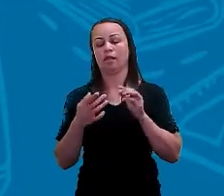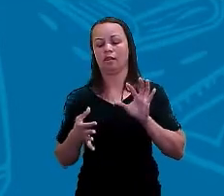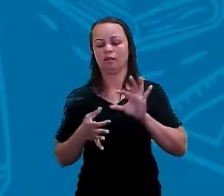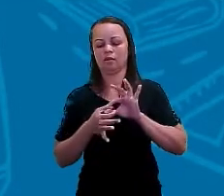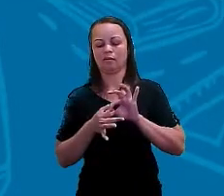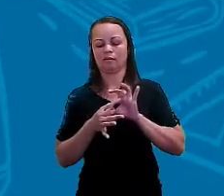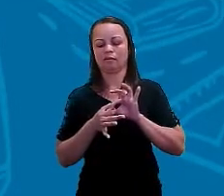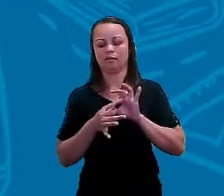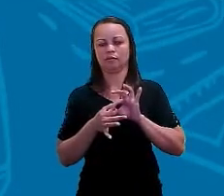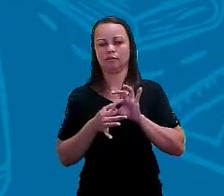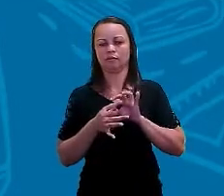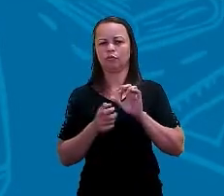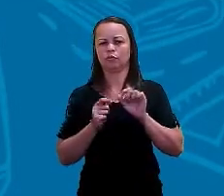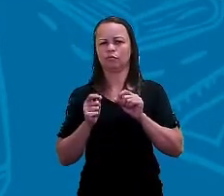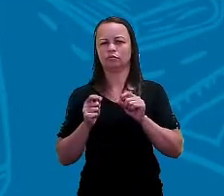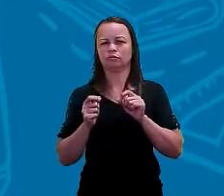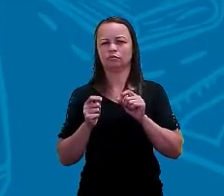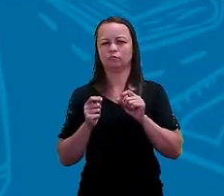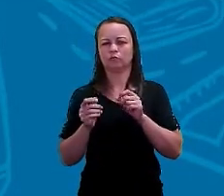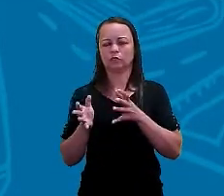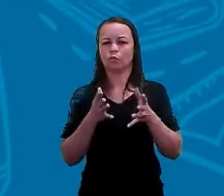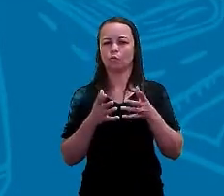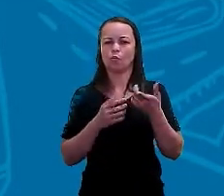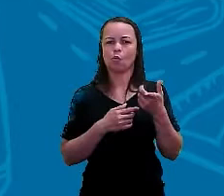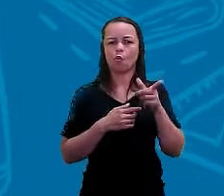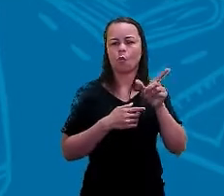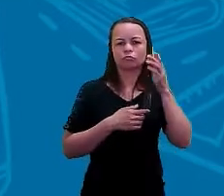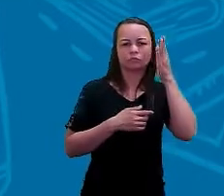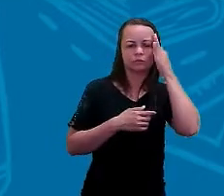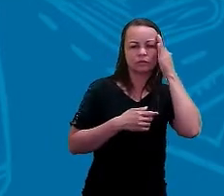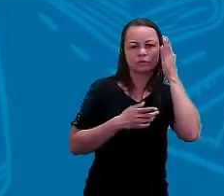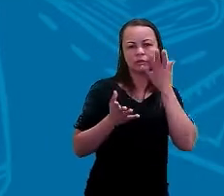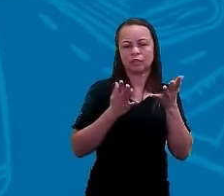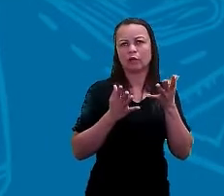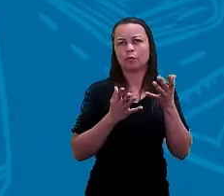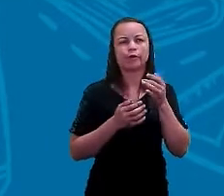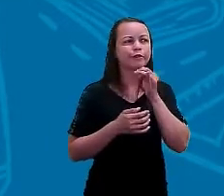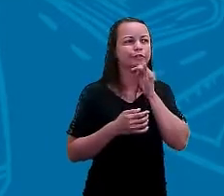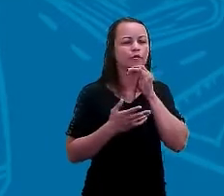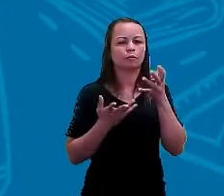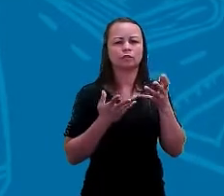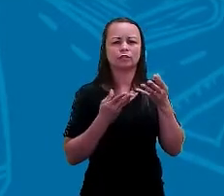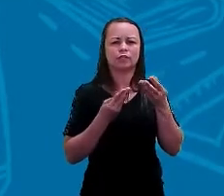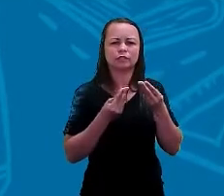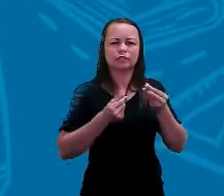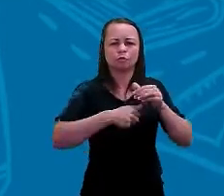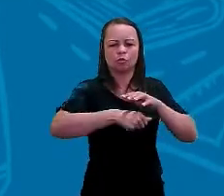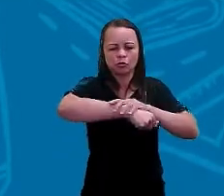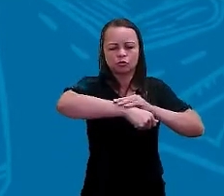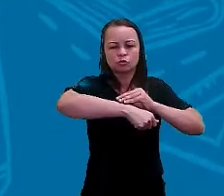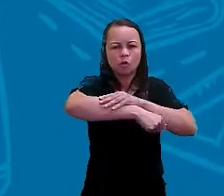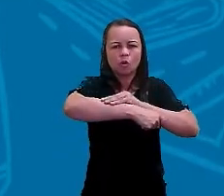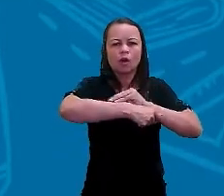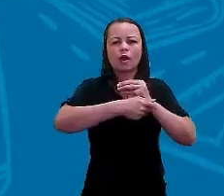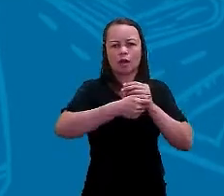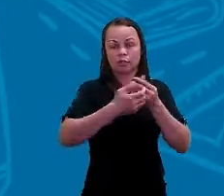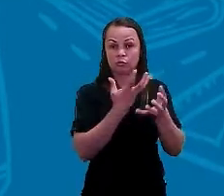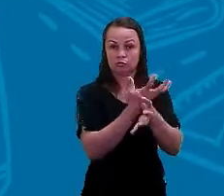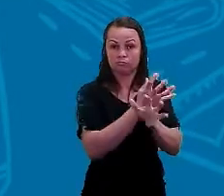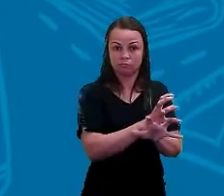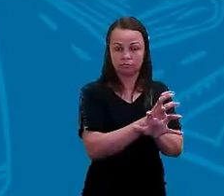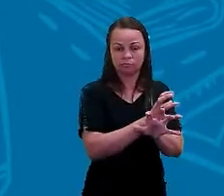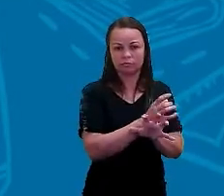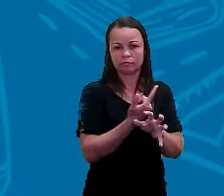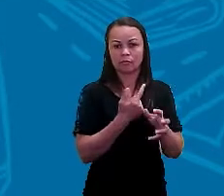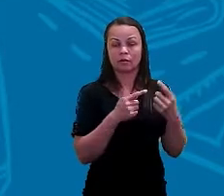por exemplo, fazendo aqui um intercâmbio com o outro, sabe? Com um tipo especial de tecido muscular, o tecido muscular é estriado esquelético,